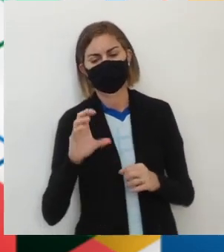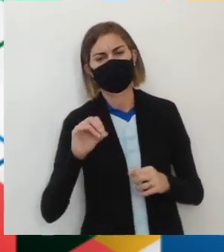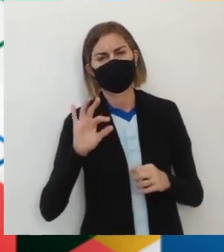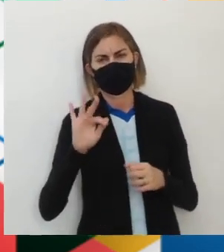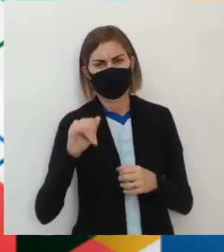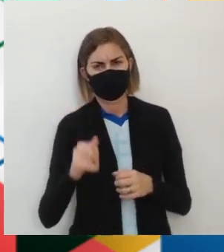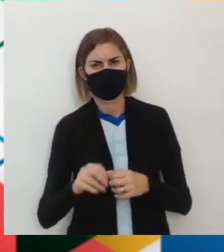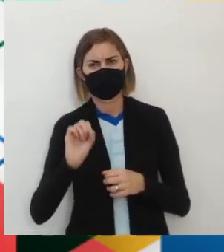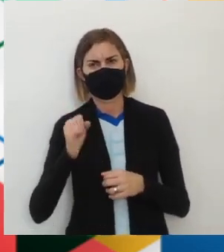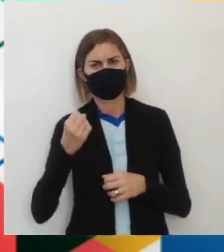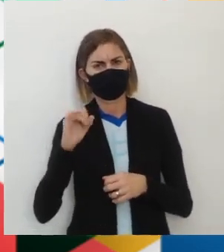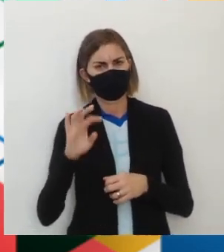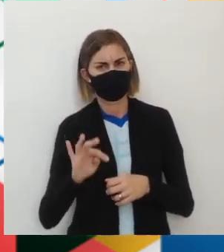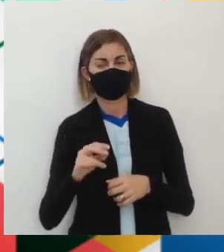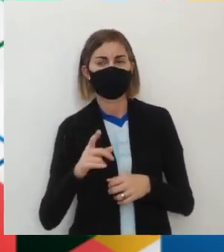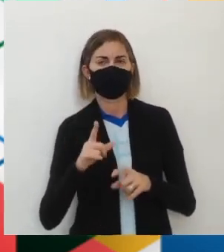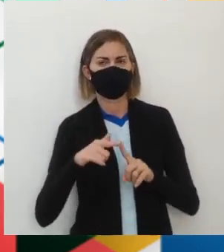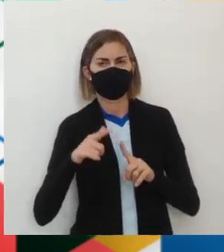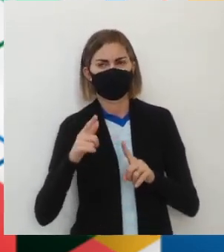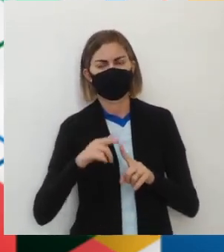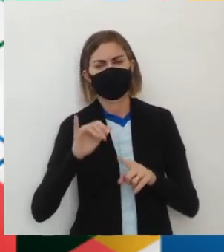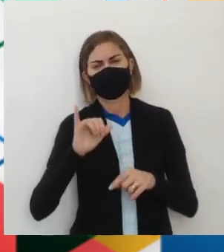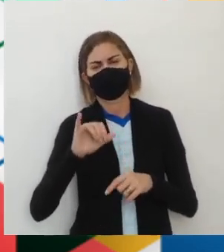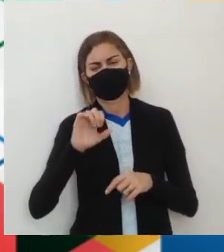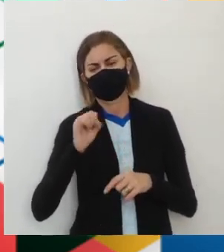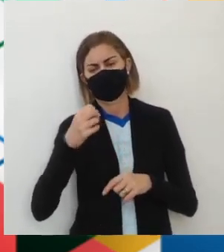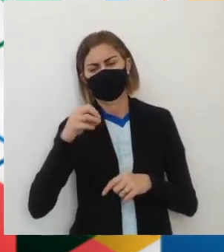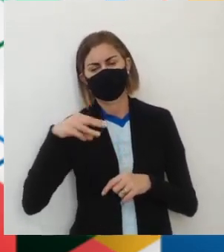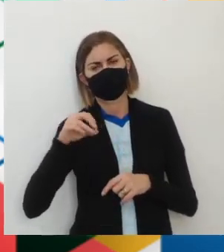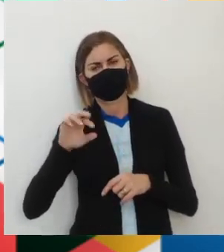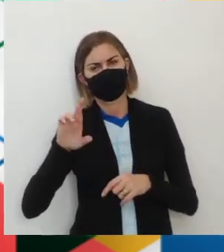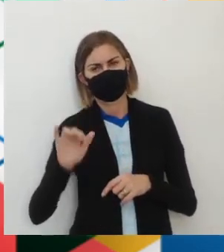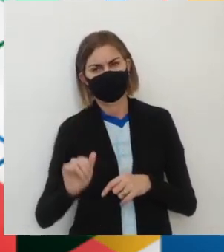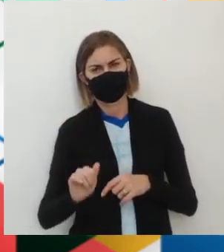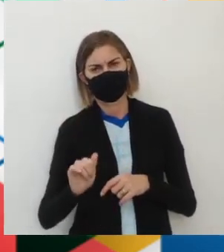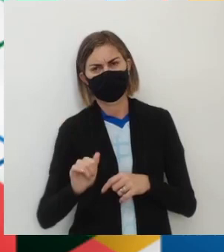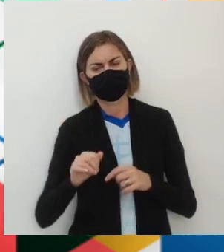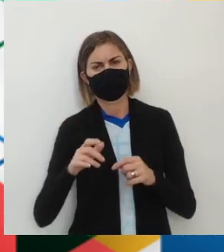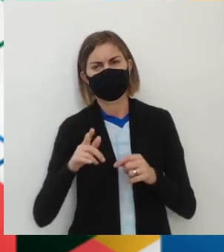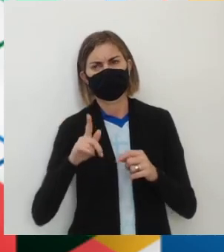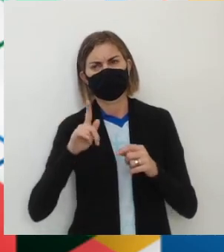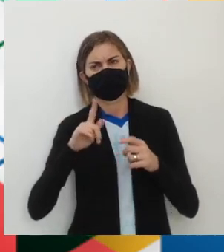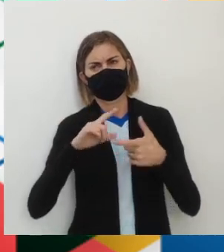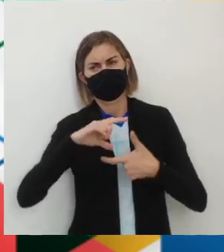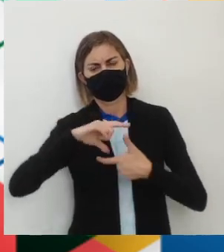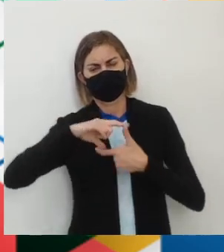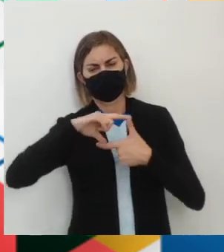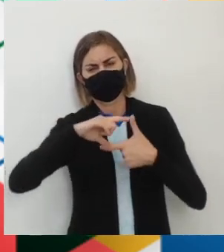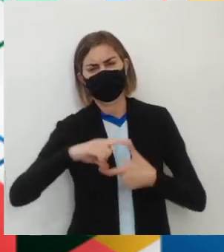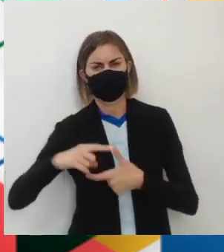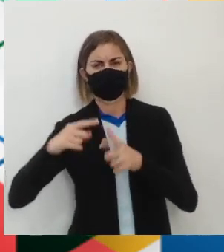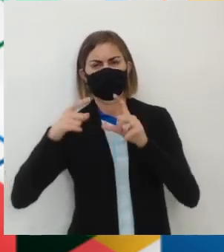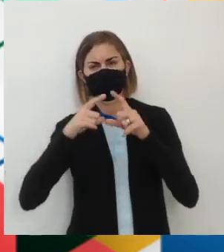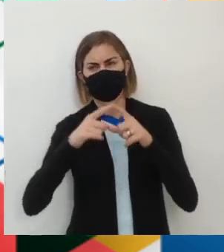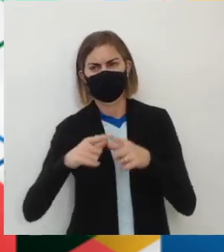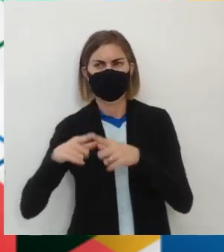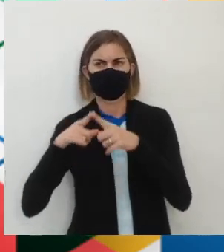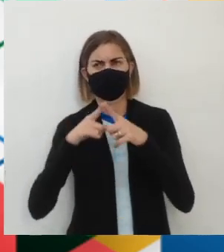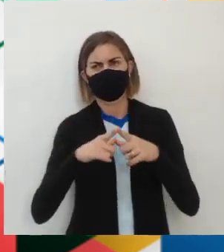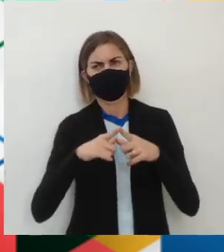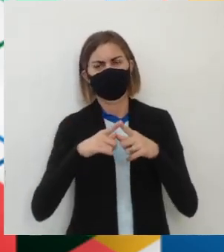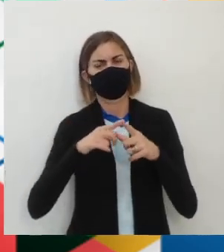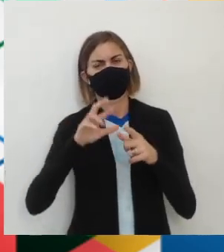configuração cis é típico de isomeria. Isomeria geométrica é o que a gente observa